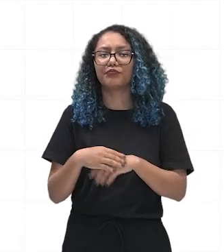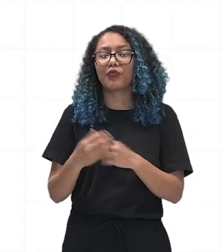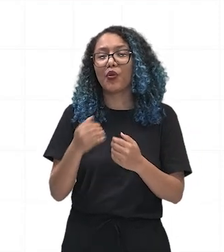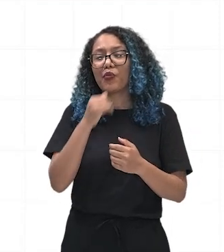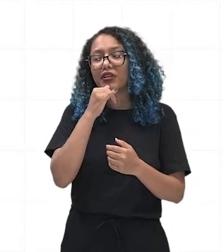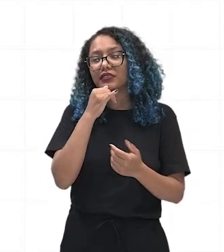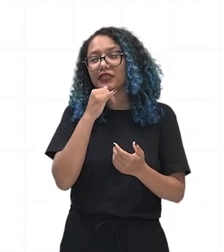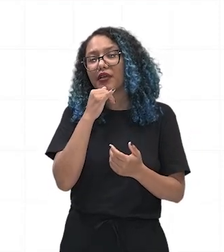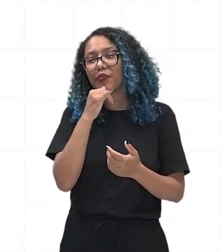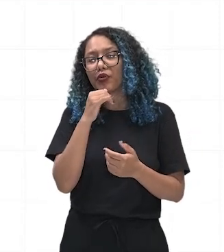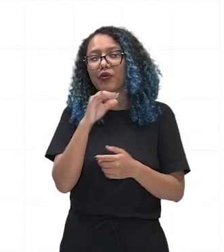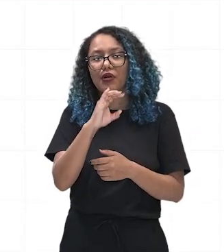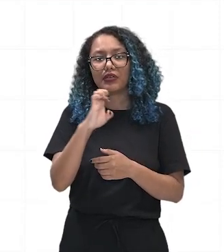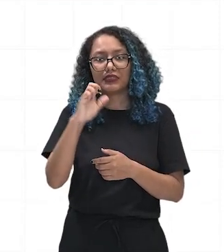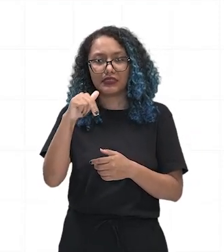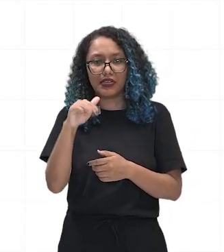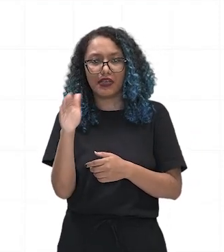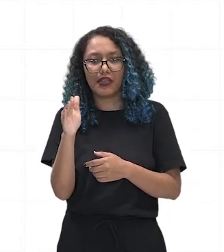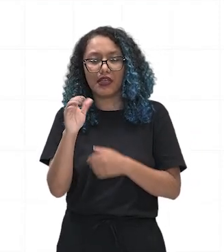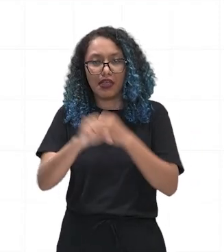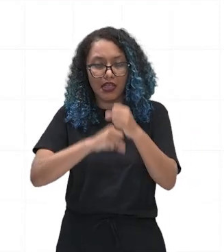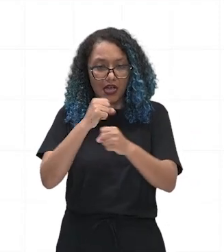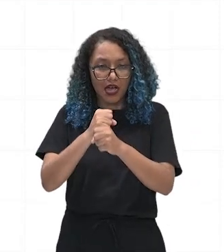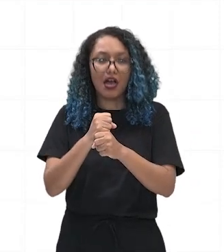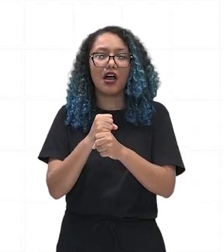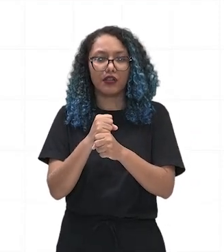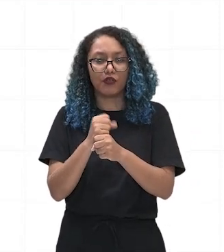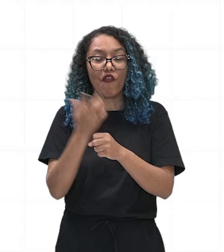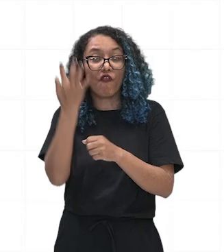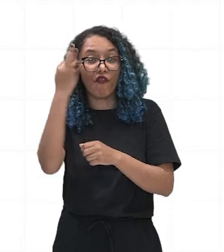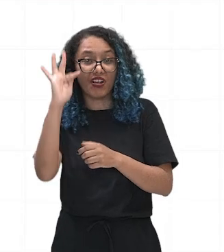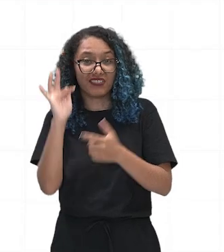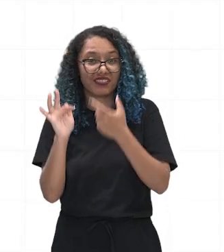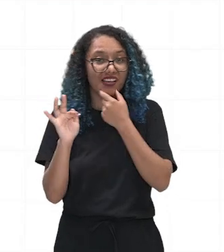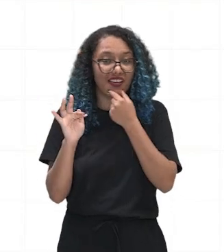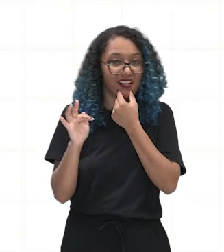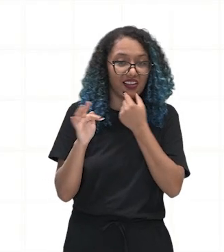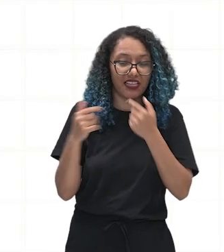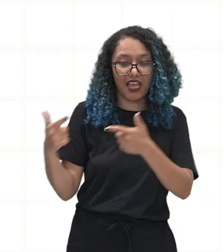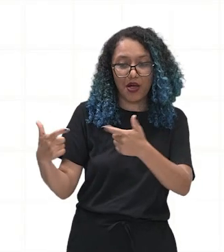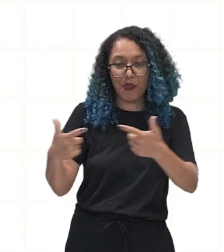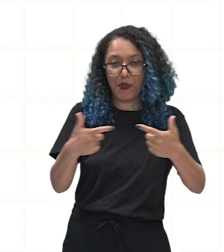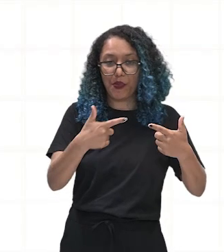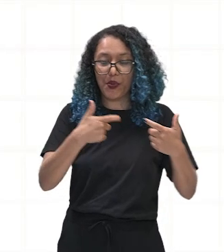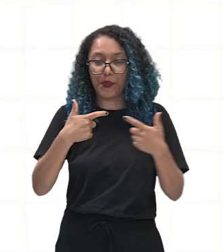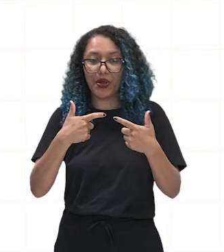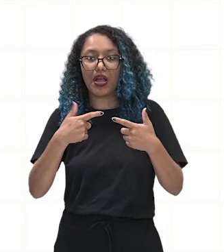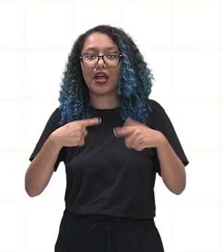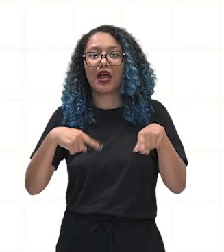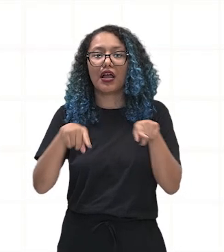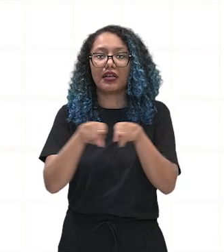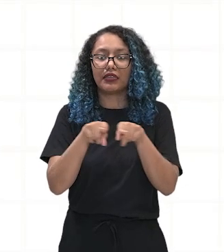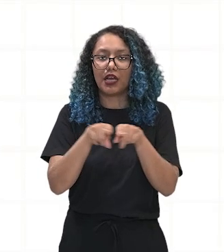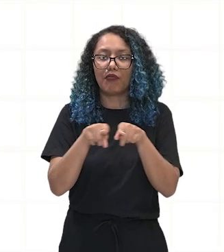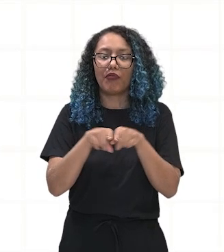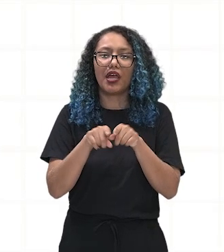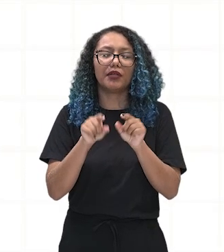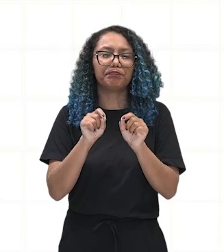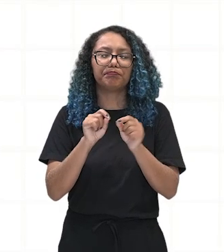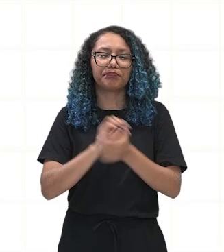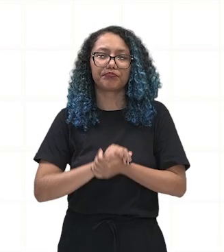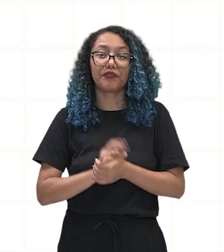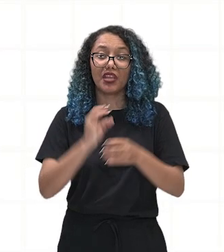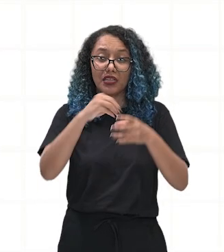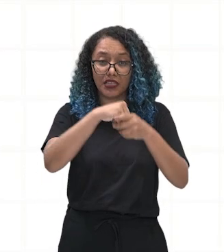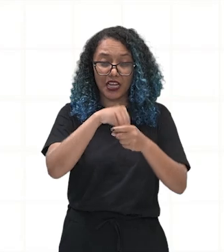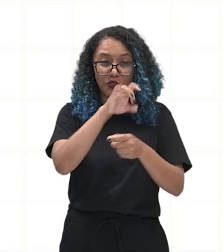Anos, entre a França e a Inglaterra. Vamos ver, além disso, brigas